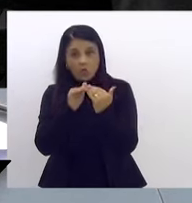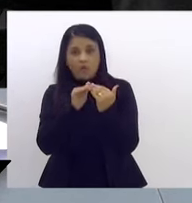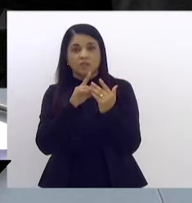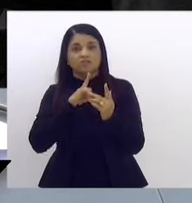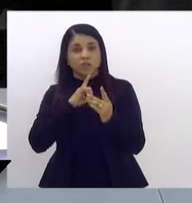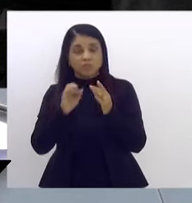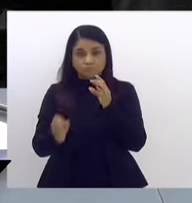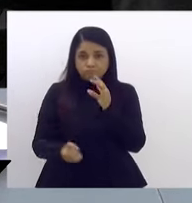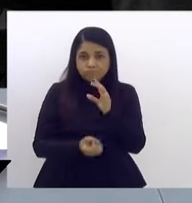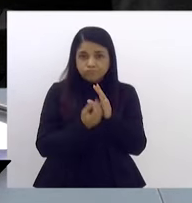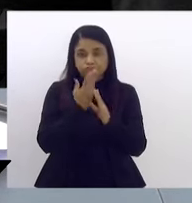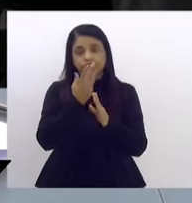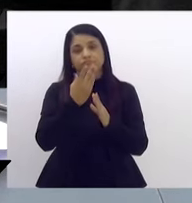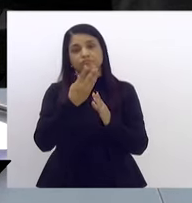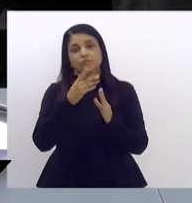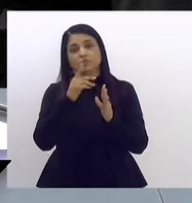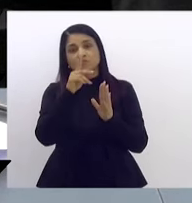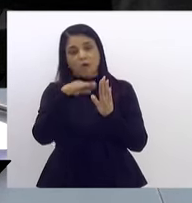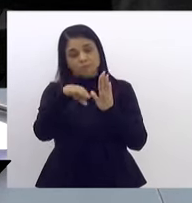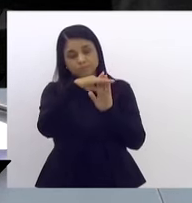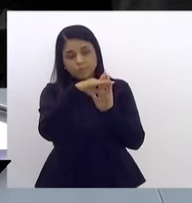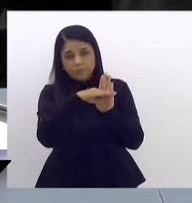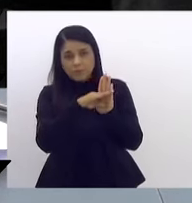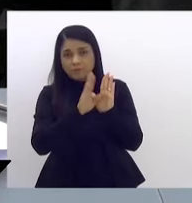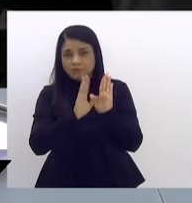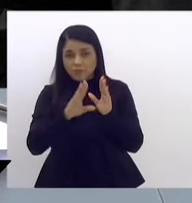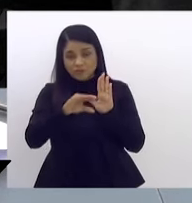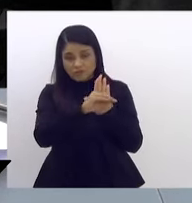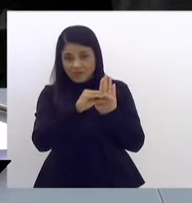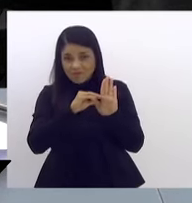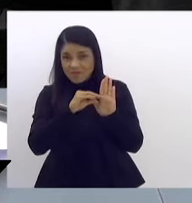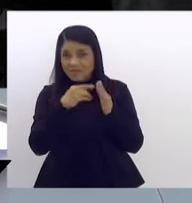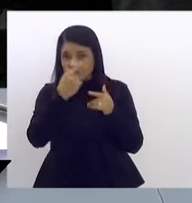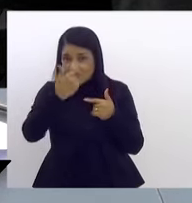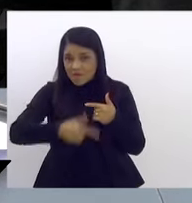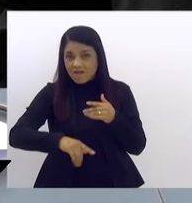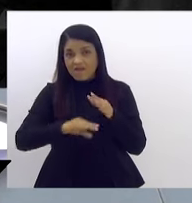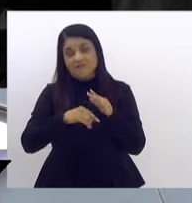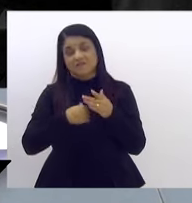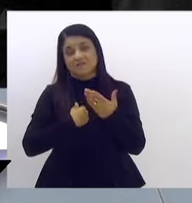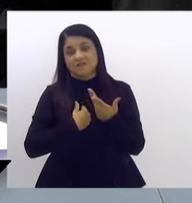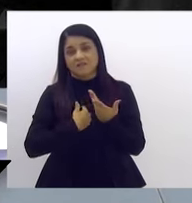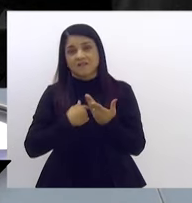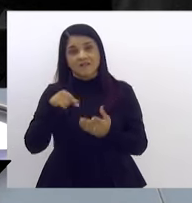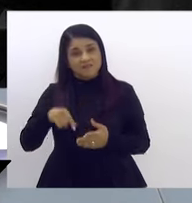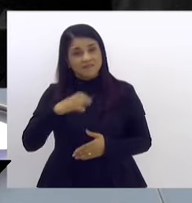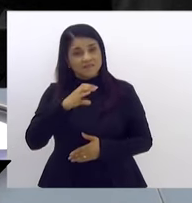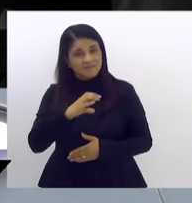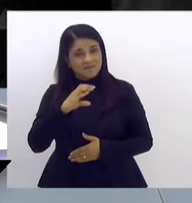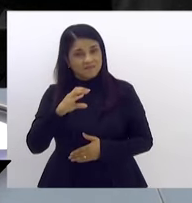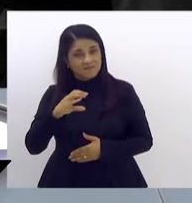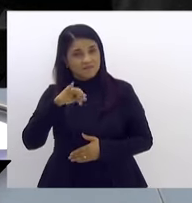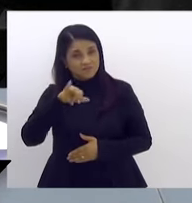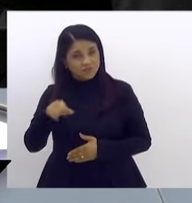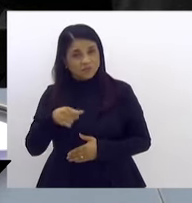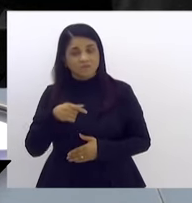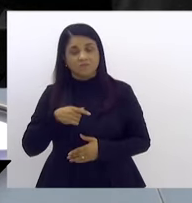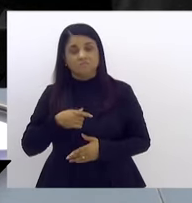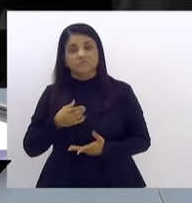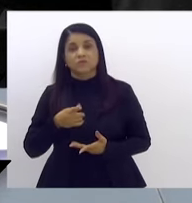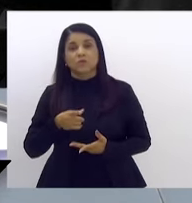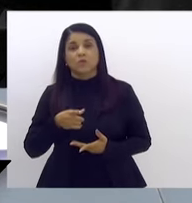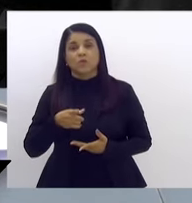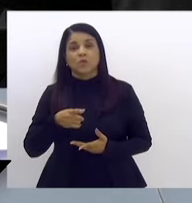programa como a gente tá emendando o programa Além disso tramitou aqui na C na ccj acho que tá aqui ainda